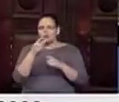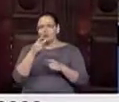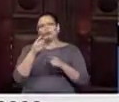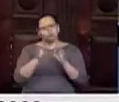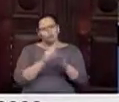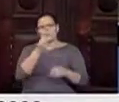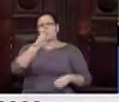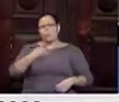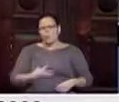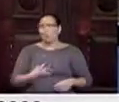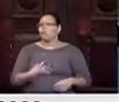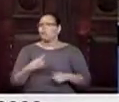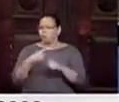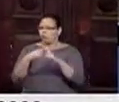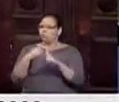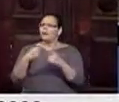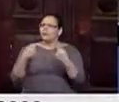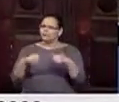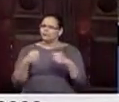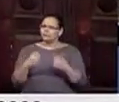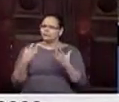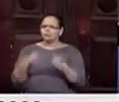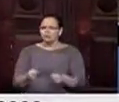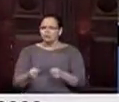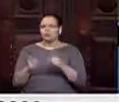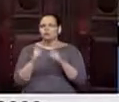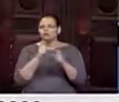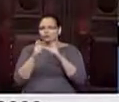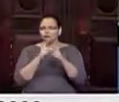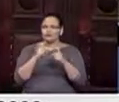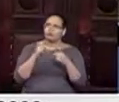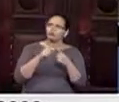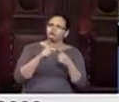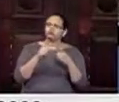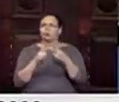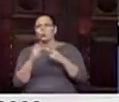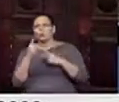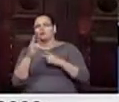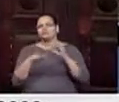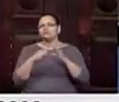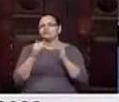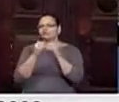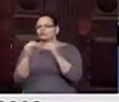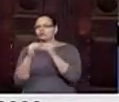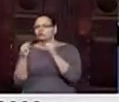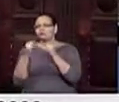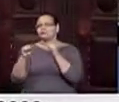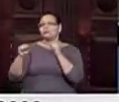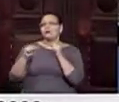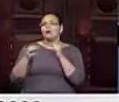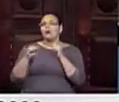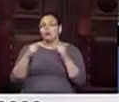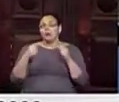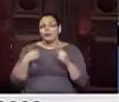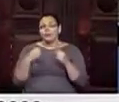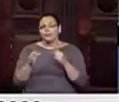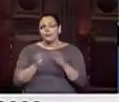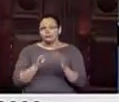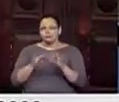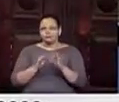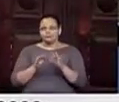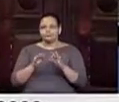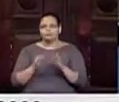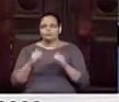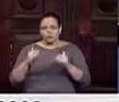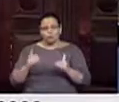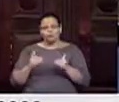deve ser aprovado vamos discutir um outro ponto de divergência partindo do princípio que no geral é